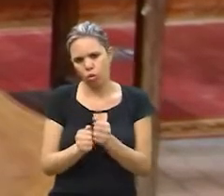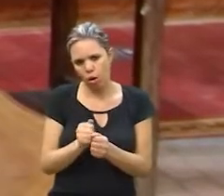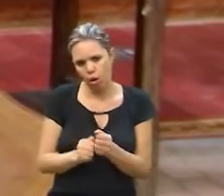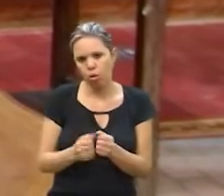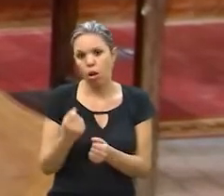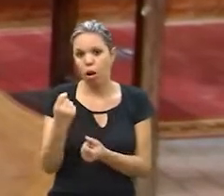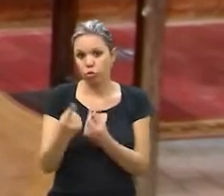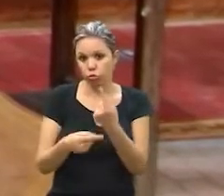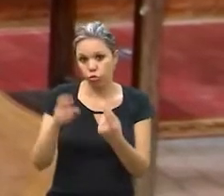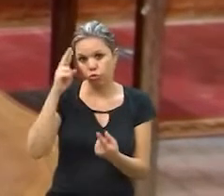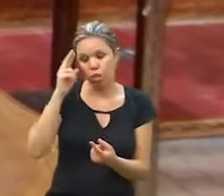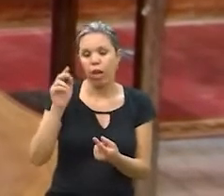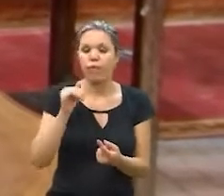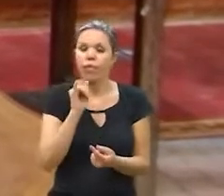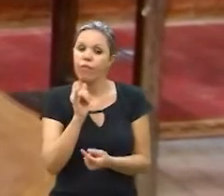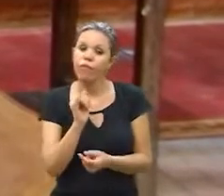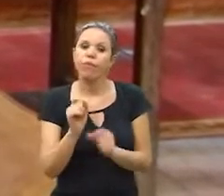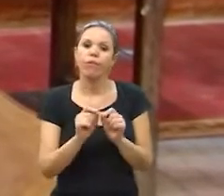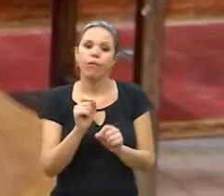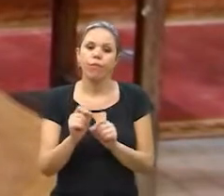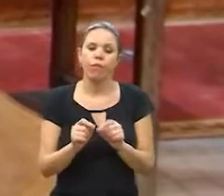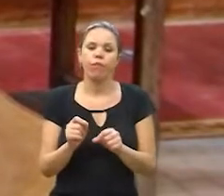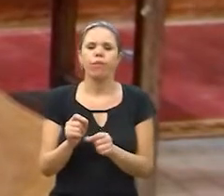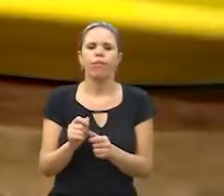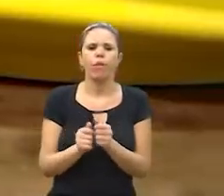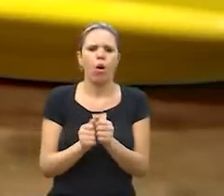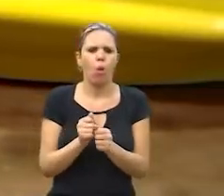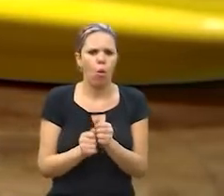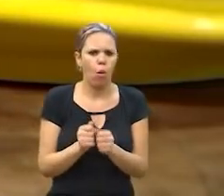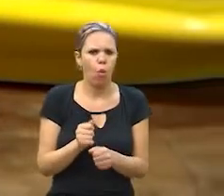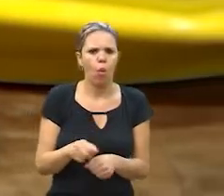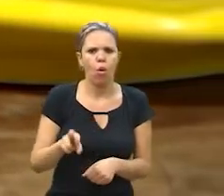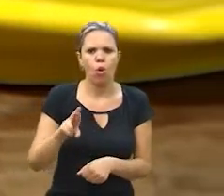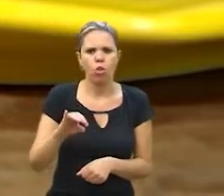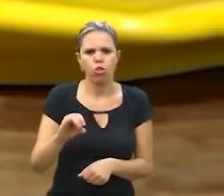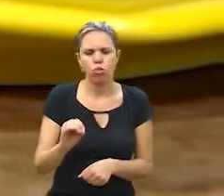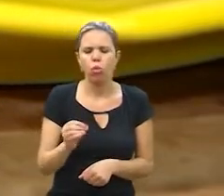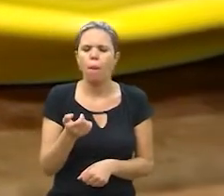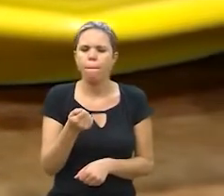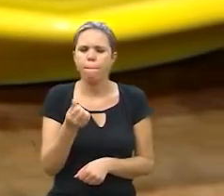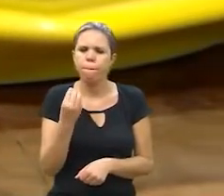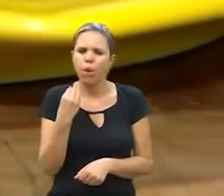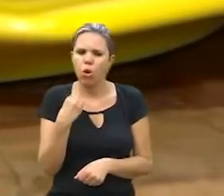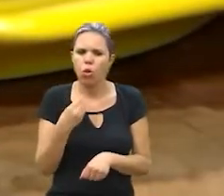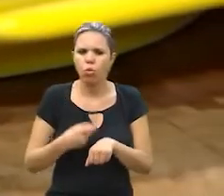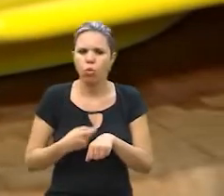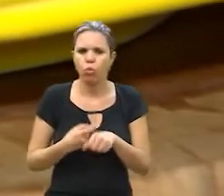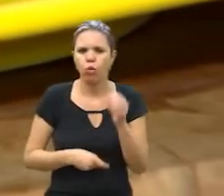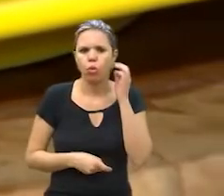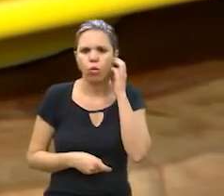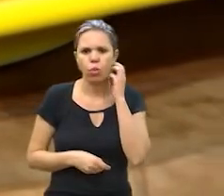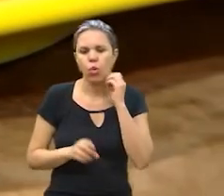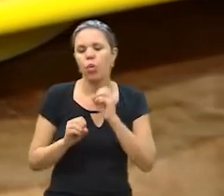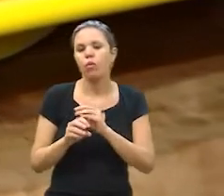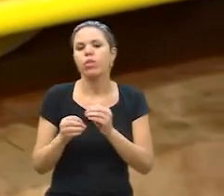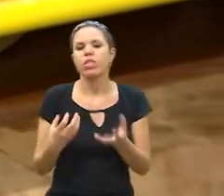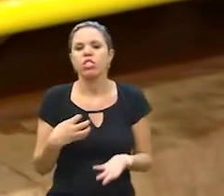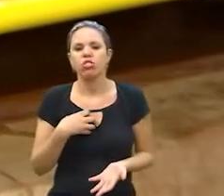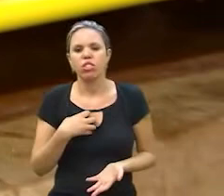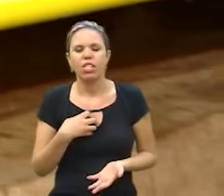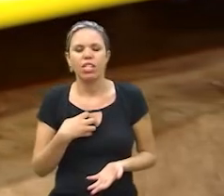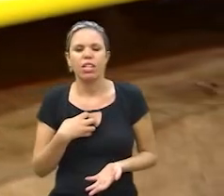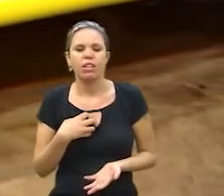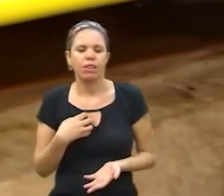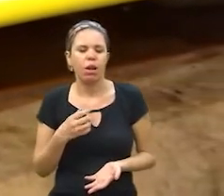alguns chefes, né, dizem que o risoto ele tem que estar meio al dente. Esse a gente vai ensinar al dente ou